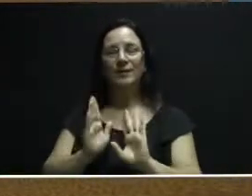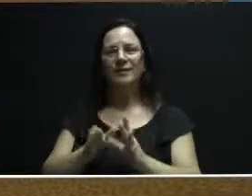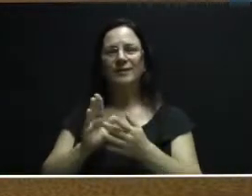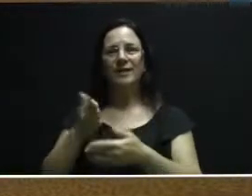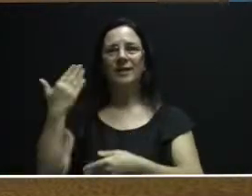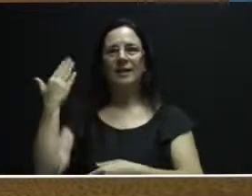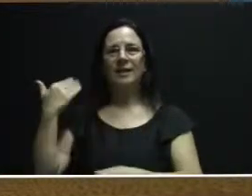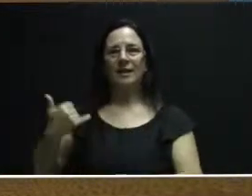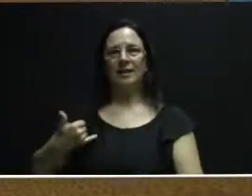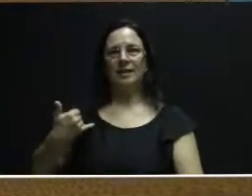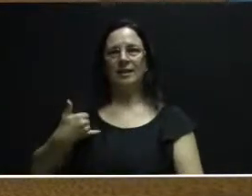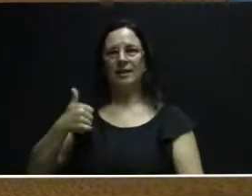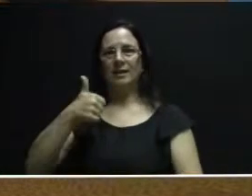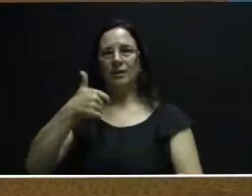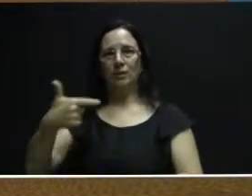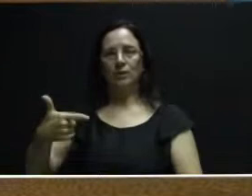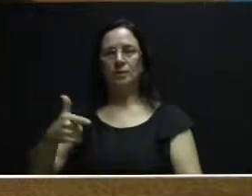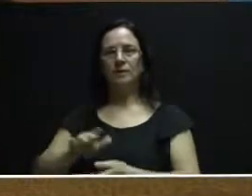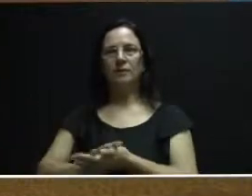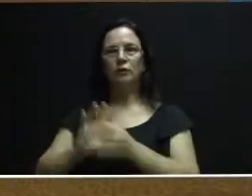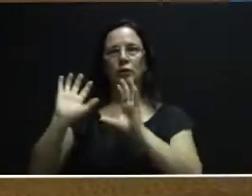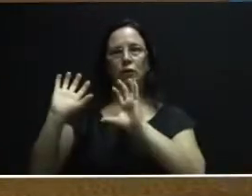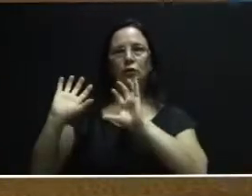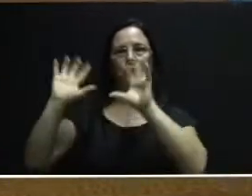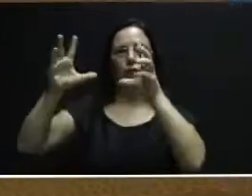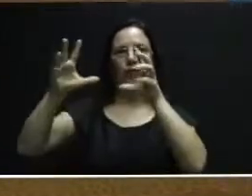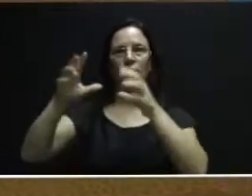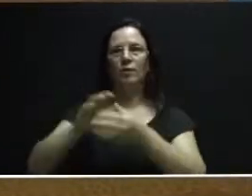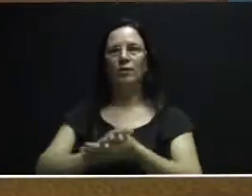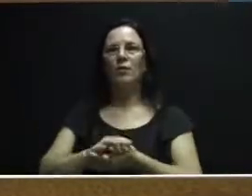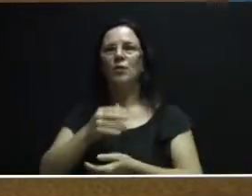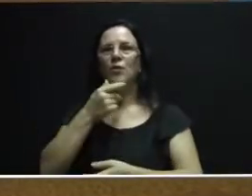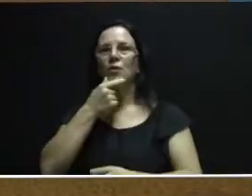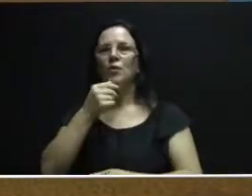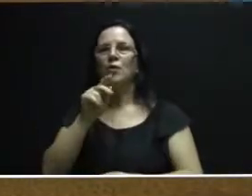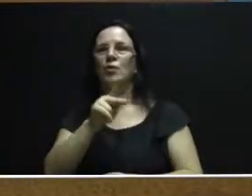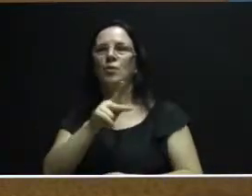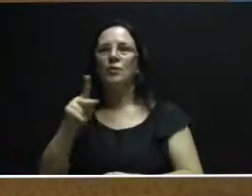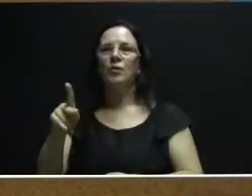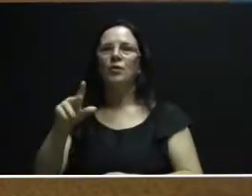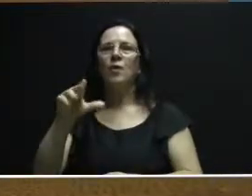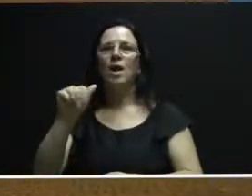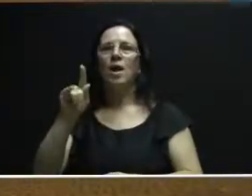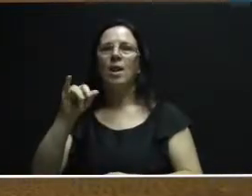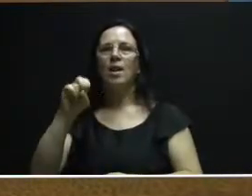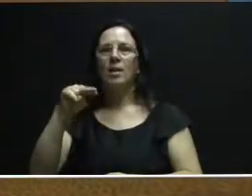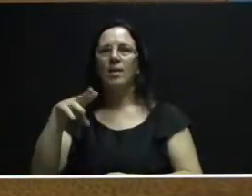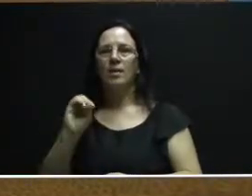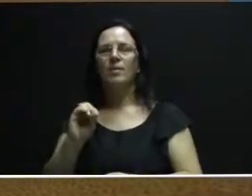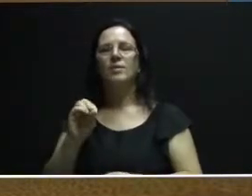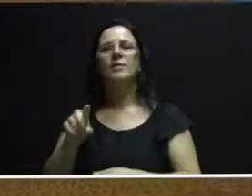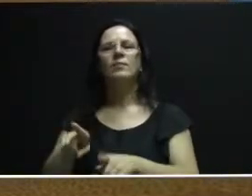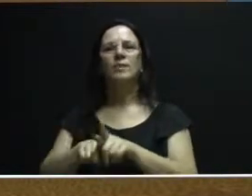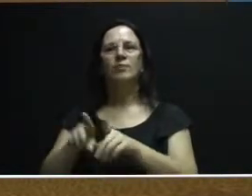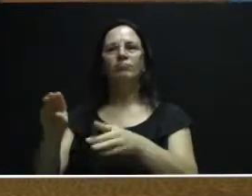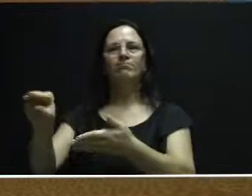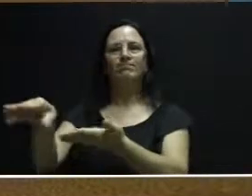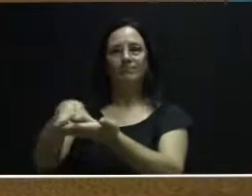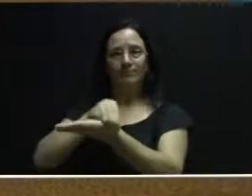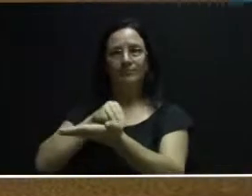dos 12 anos no voleibol com o mestre professor Alindo, que foi uma referência na minha